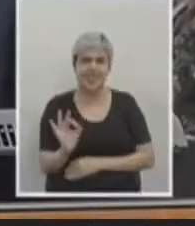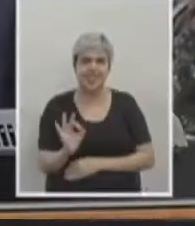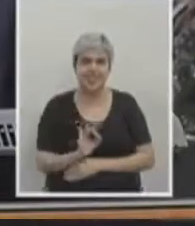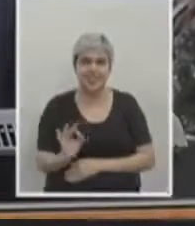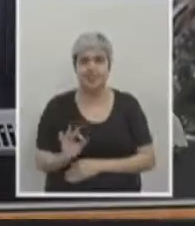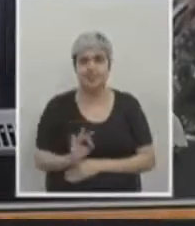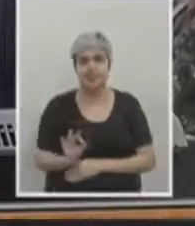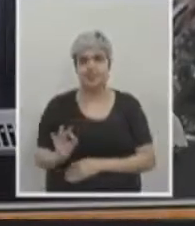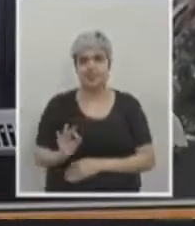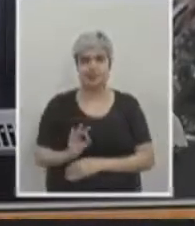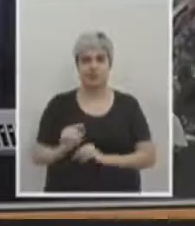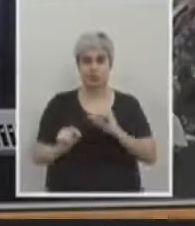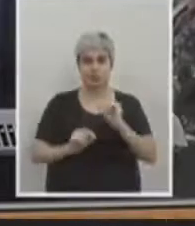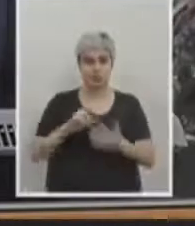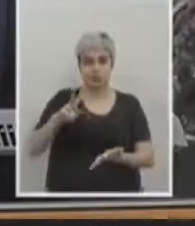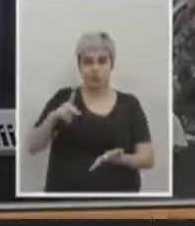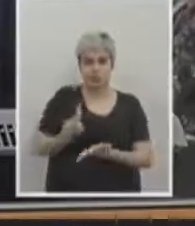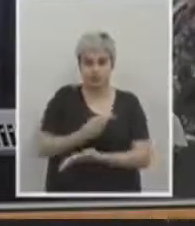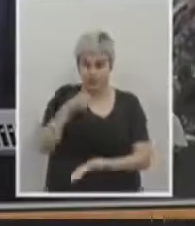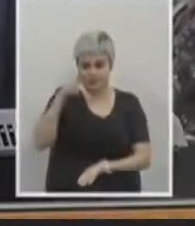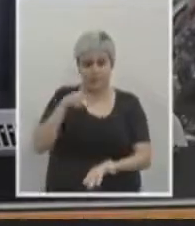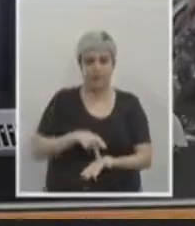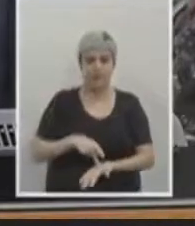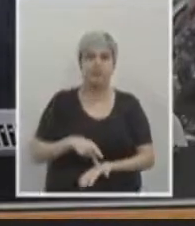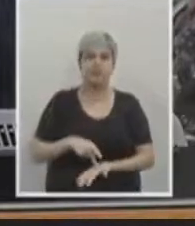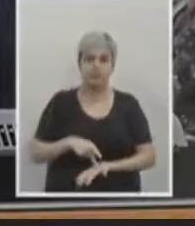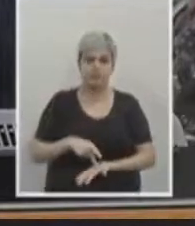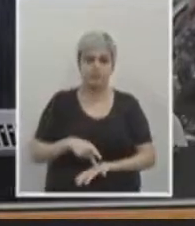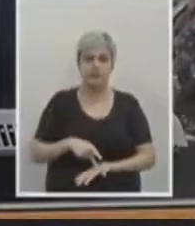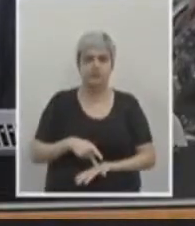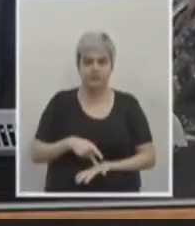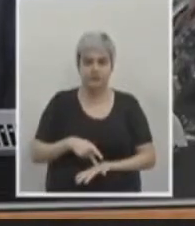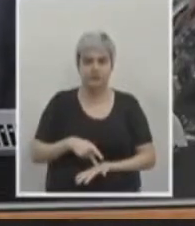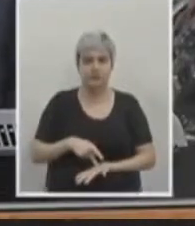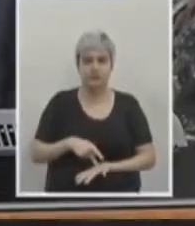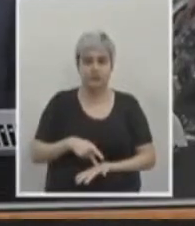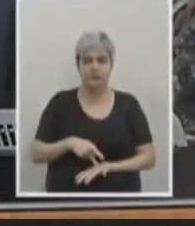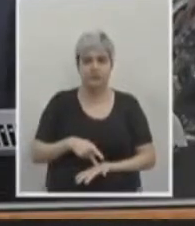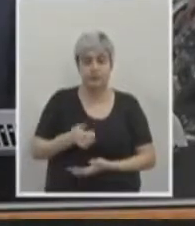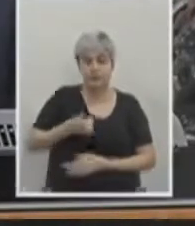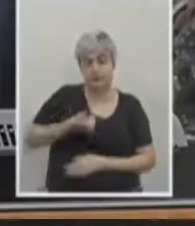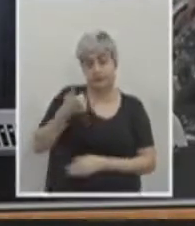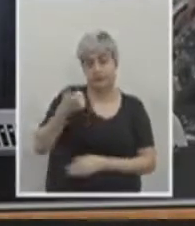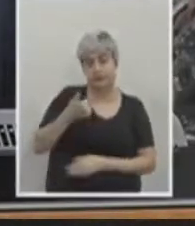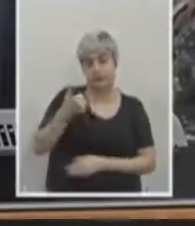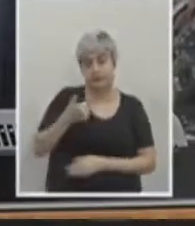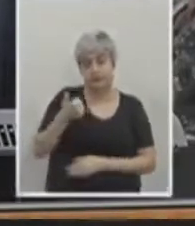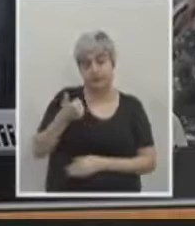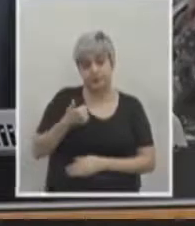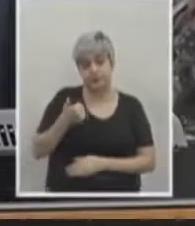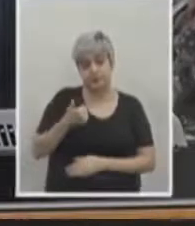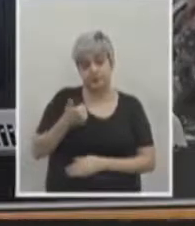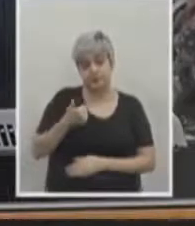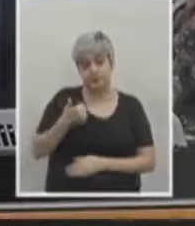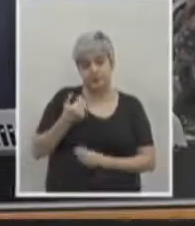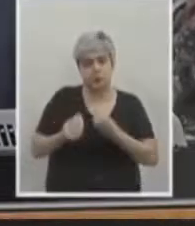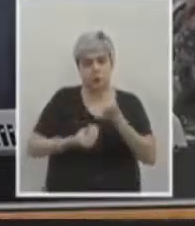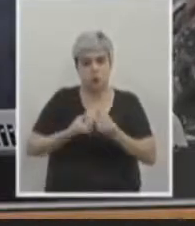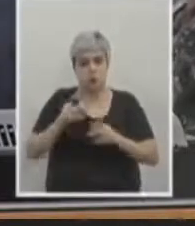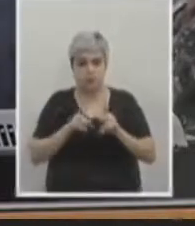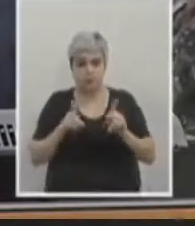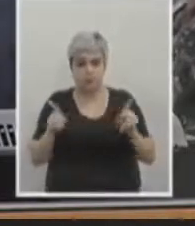condizentes com a realidade e com a legislação, professora. Primeiro, como é que o professor,